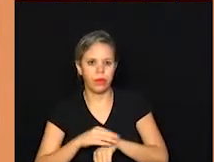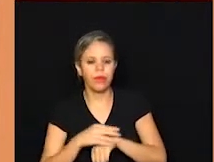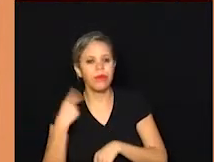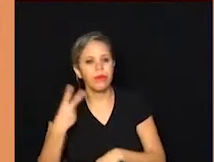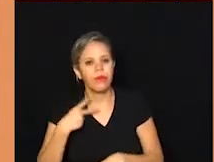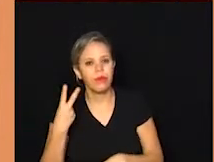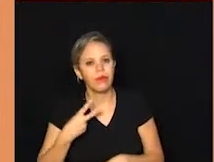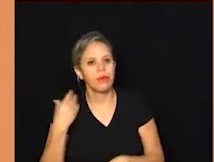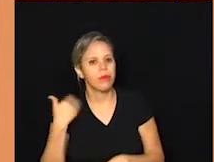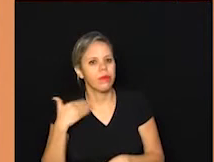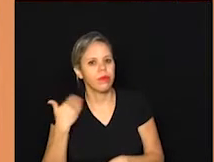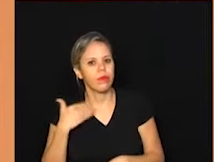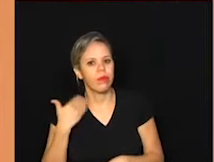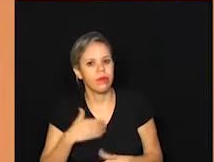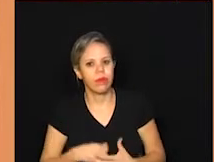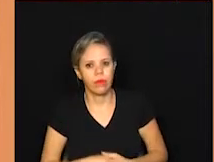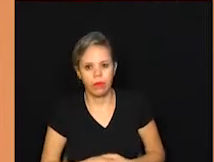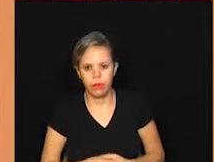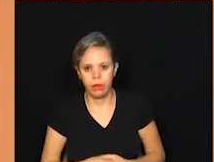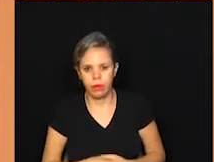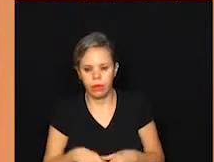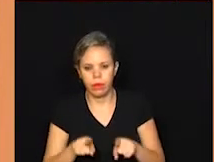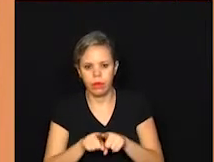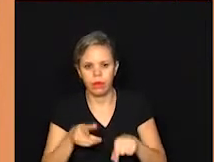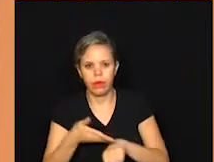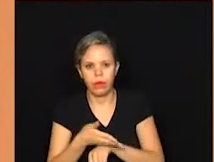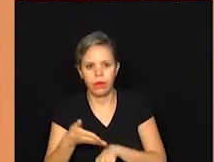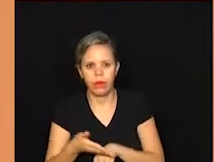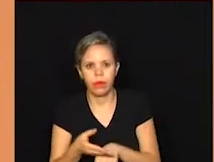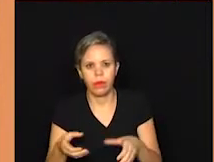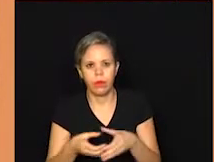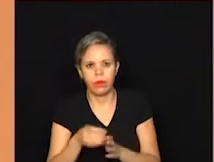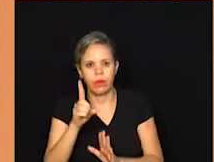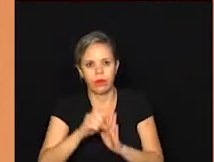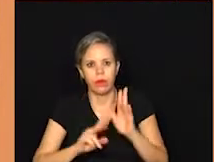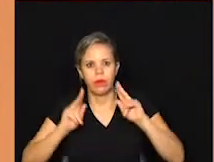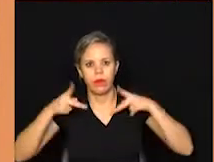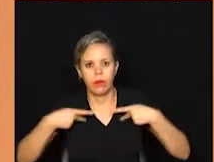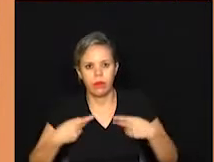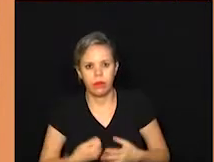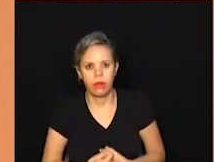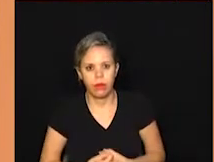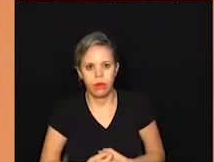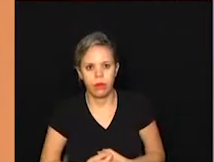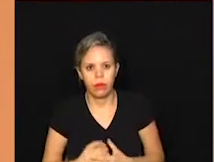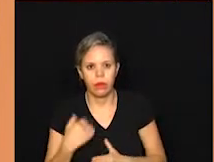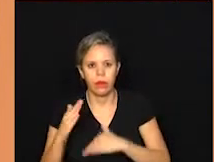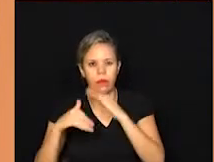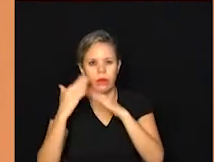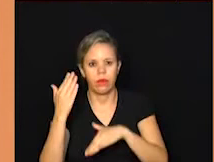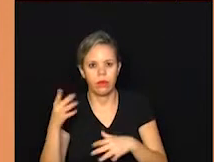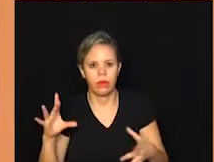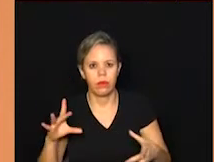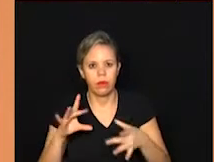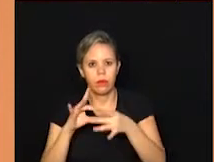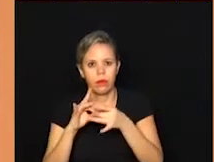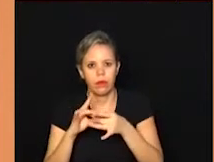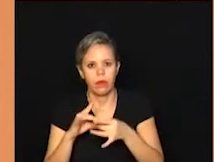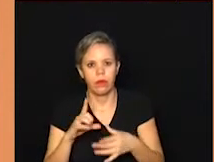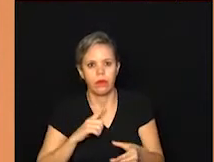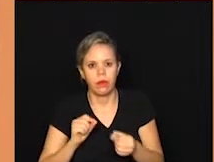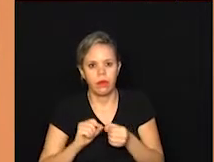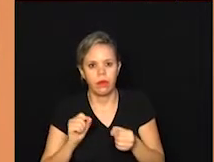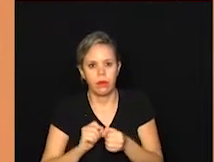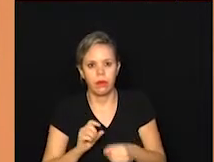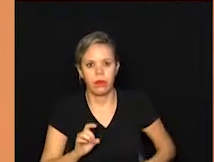vereadora Mariana Conte, ela que também faz parte da Comissão de Direitos Humanos, nessa construção, nessa parceria que a gente vem fazendo, não